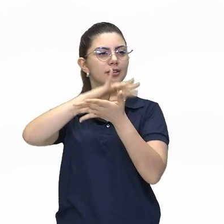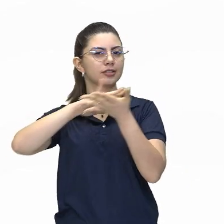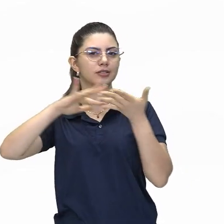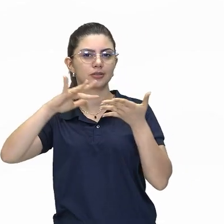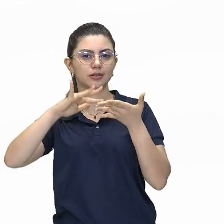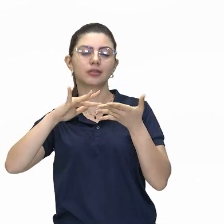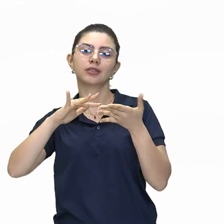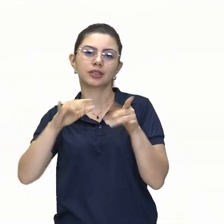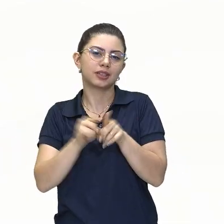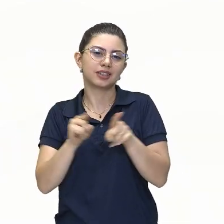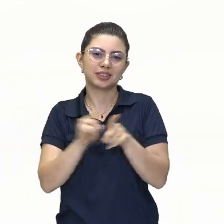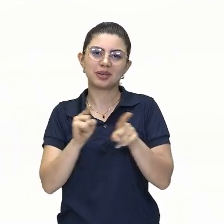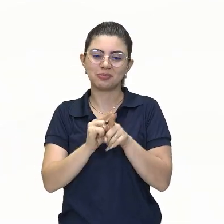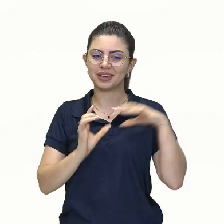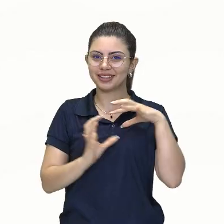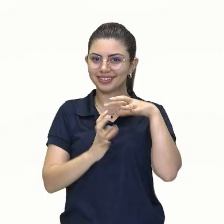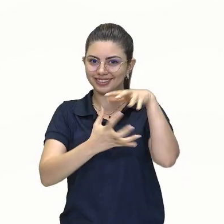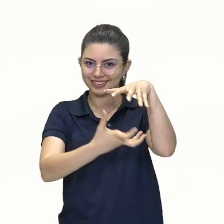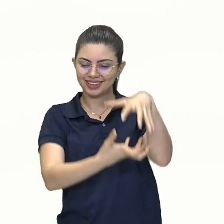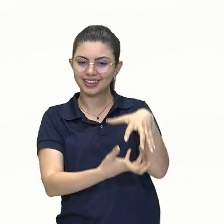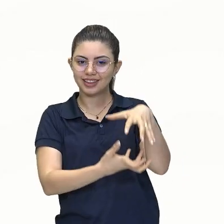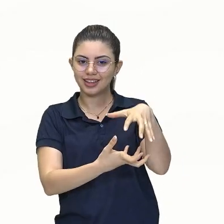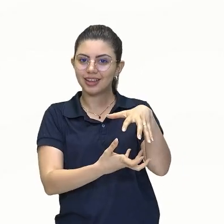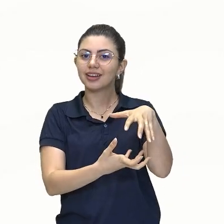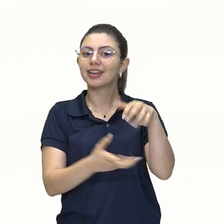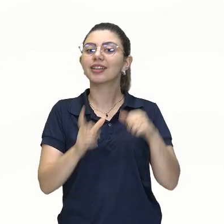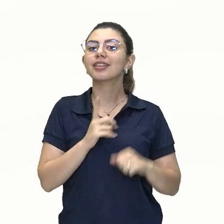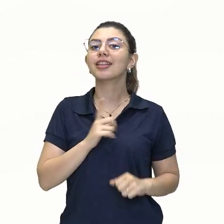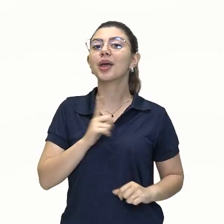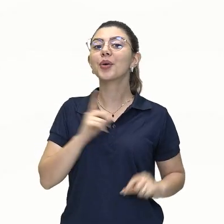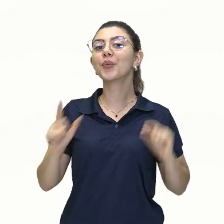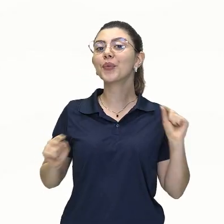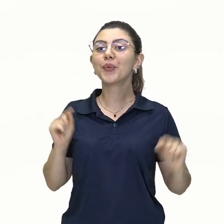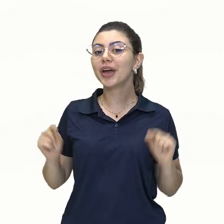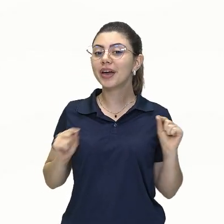inclusive, claro, no nosso planeta, é constituído de